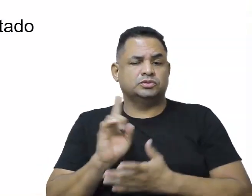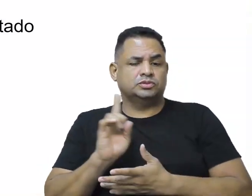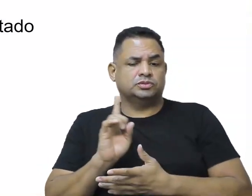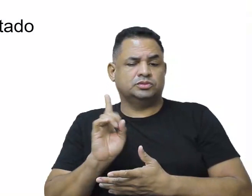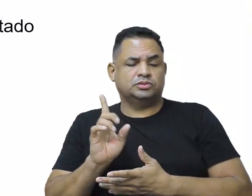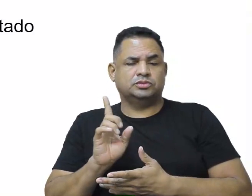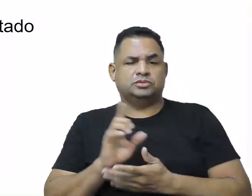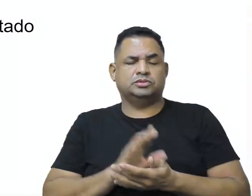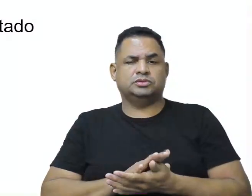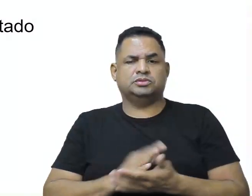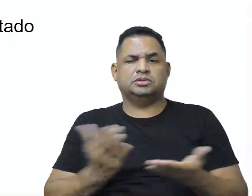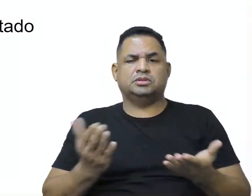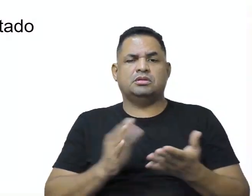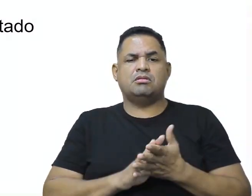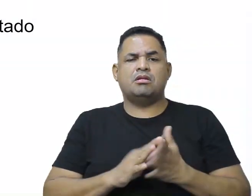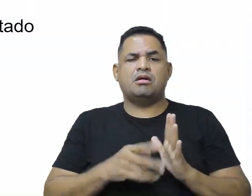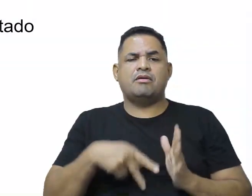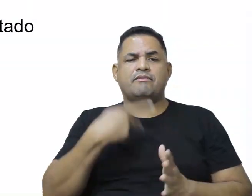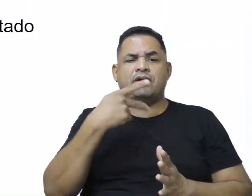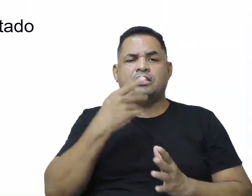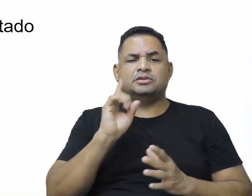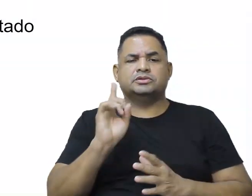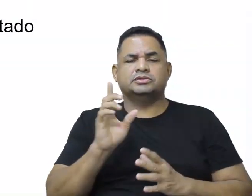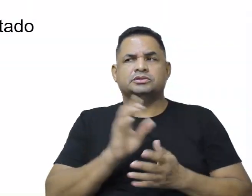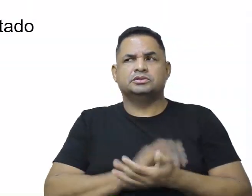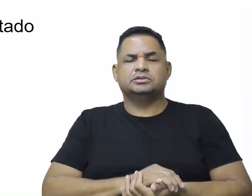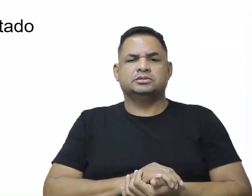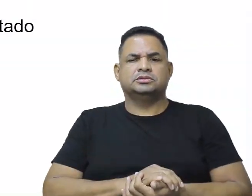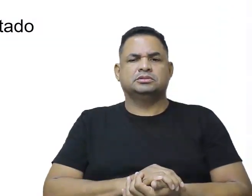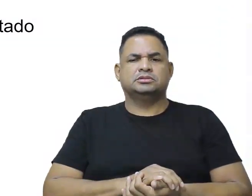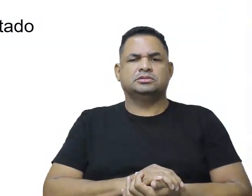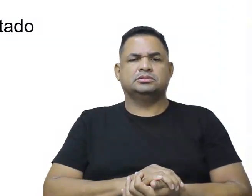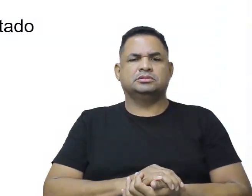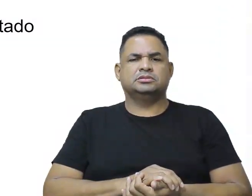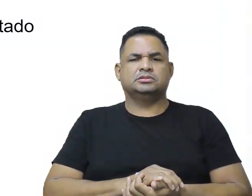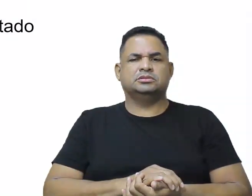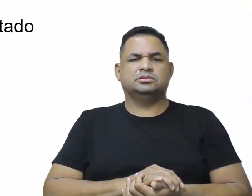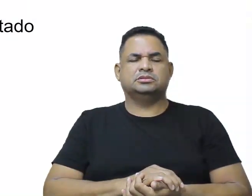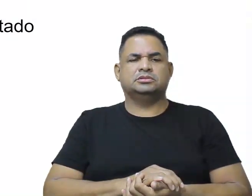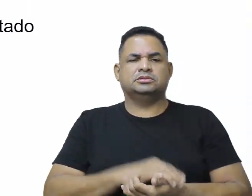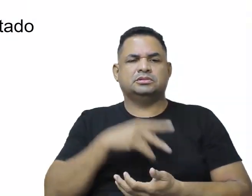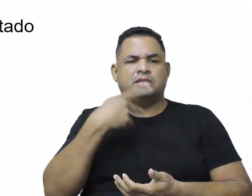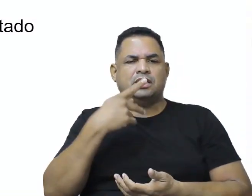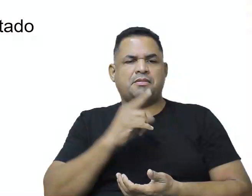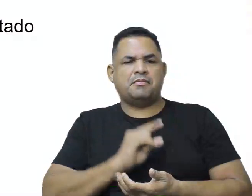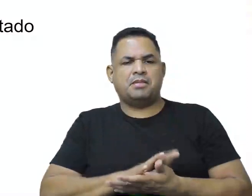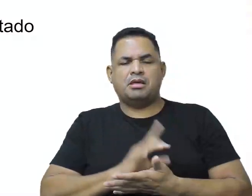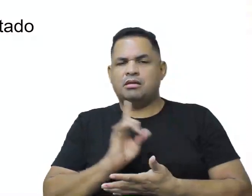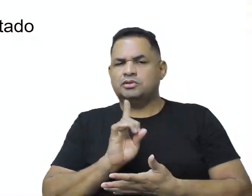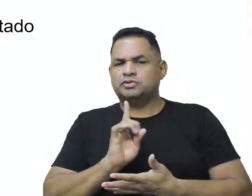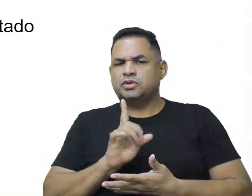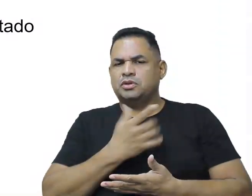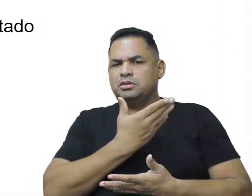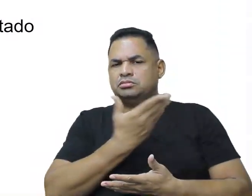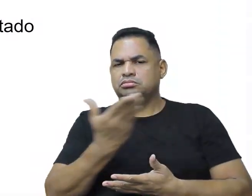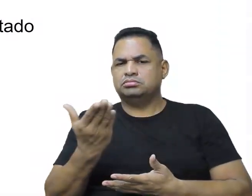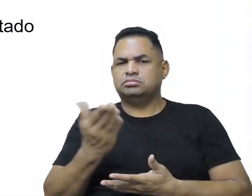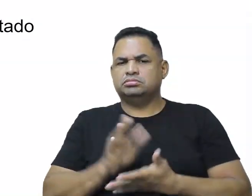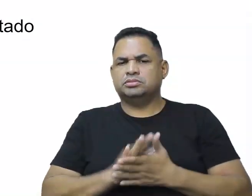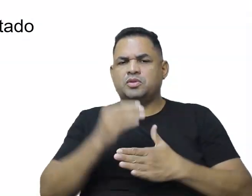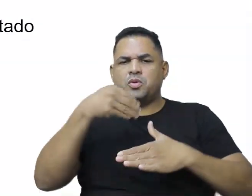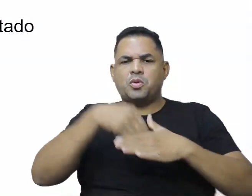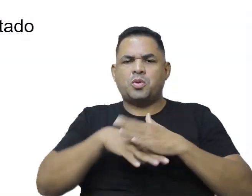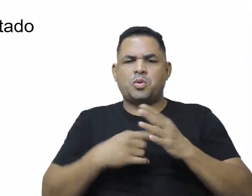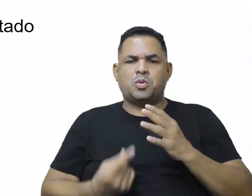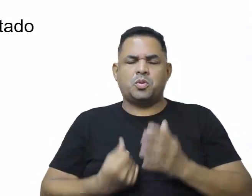só não não é não refere-se apenas essa aqui tá errado refere-se Apenas não não refere-se apenas